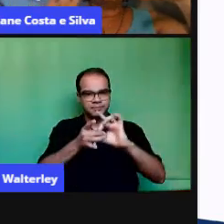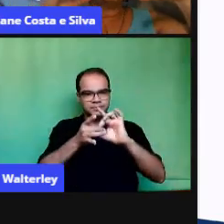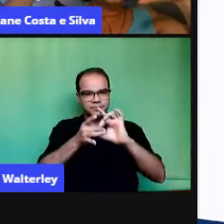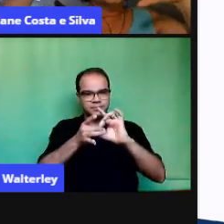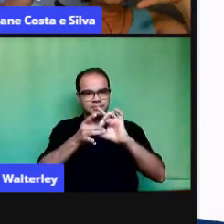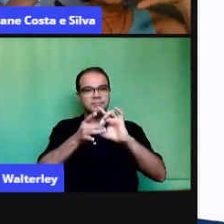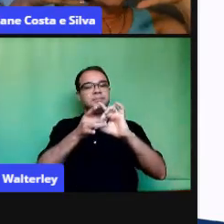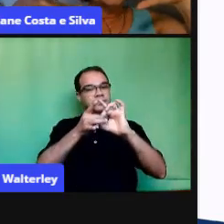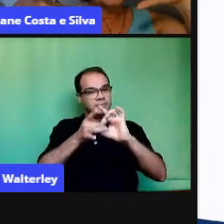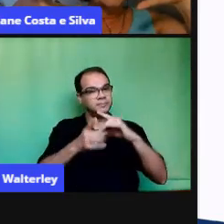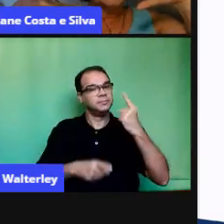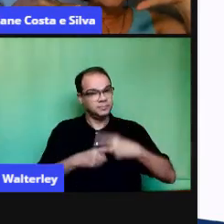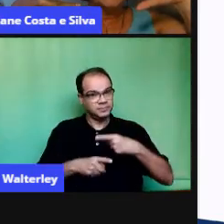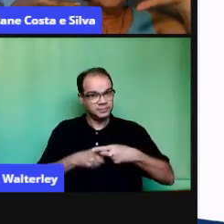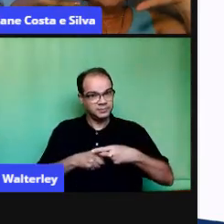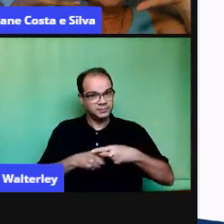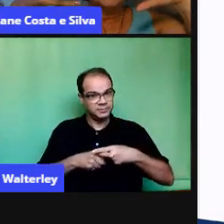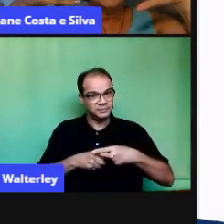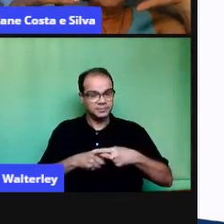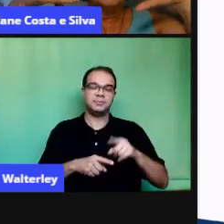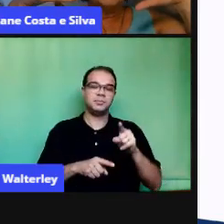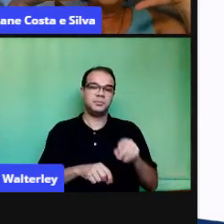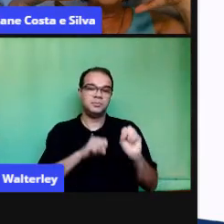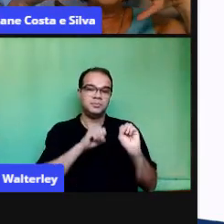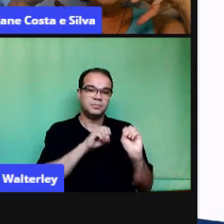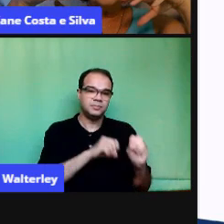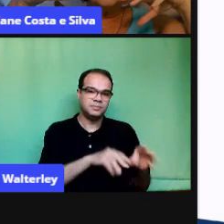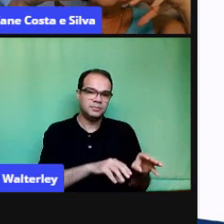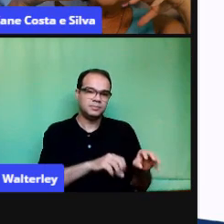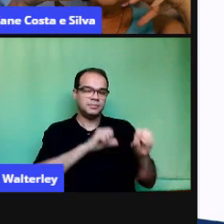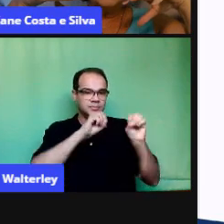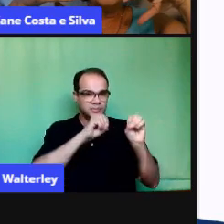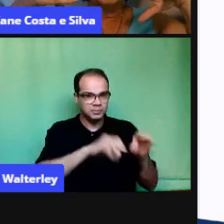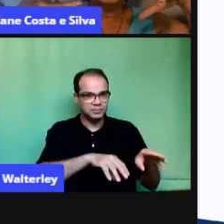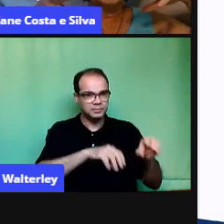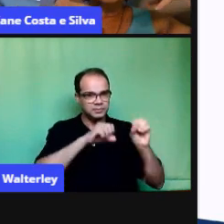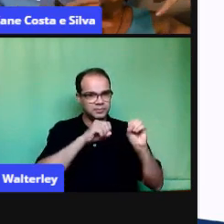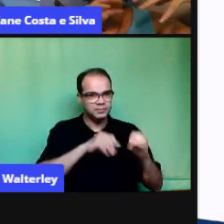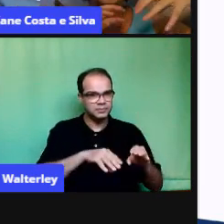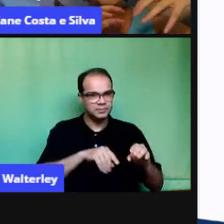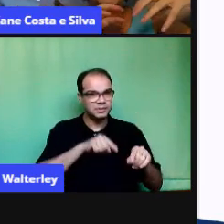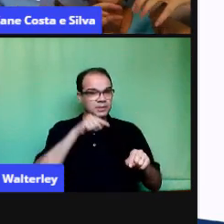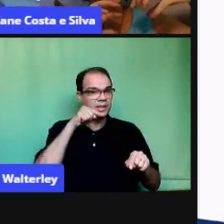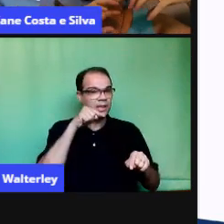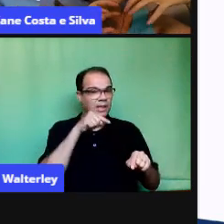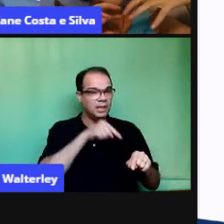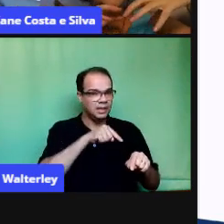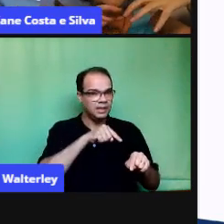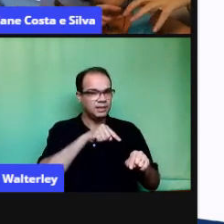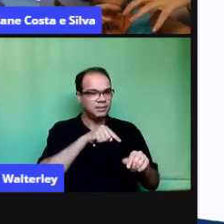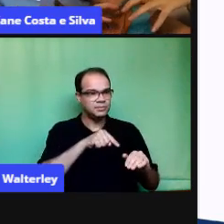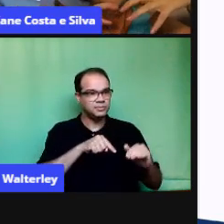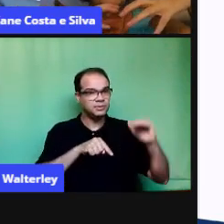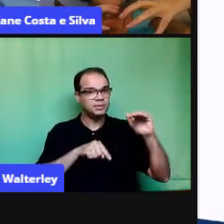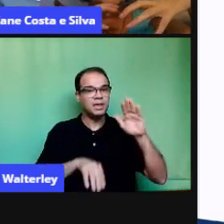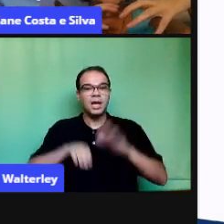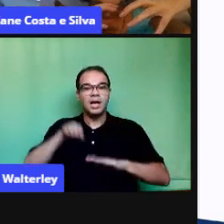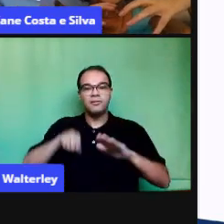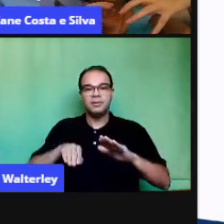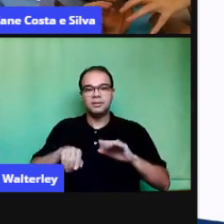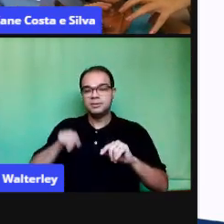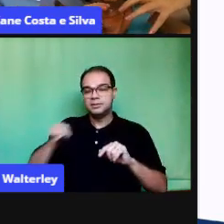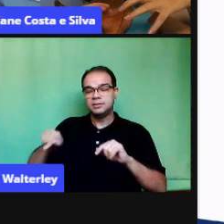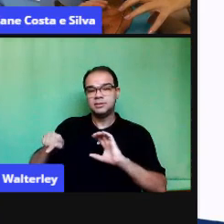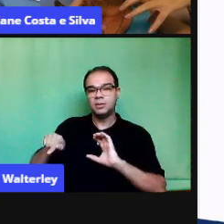animal, também melhorar a qualidade do bem-estar humano. E algumas coisas que acontecem com os animais, elas muitas vezes são